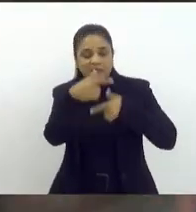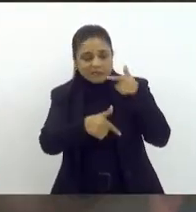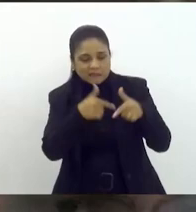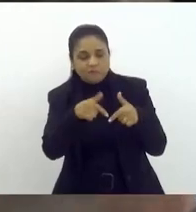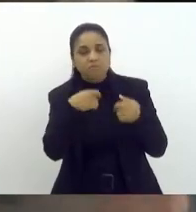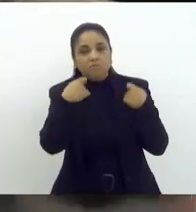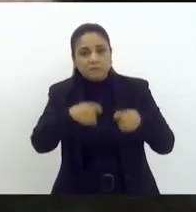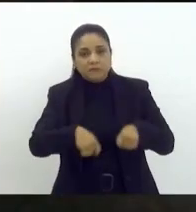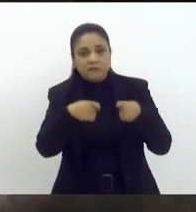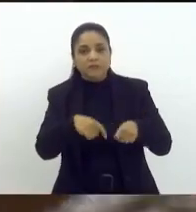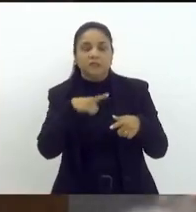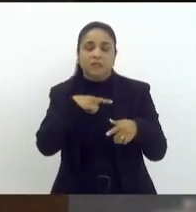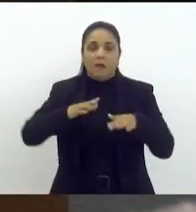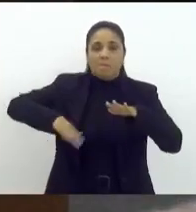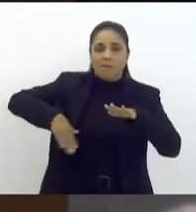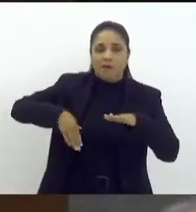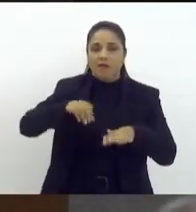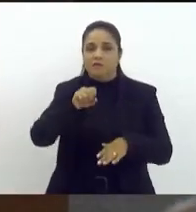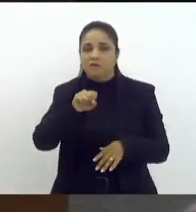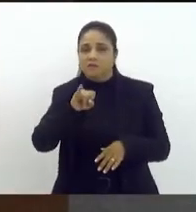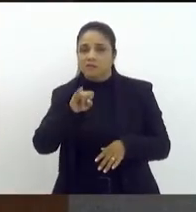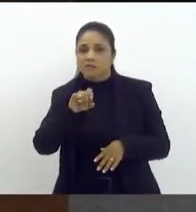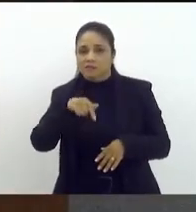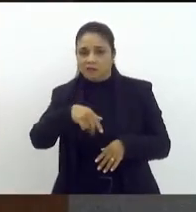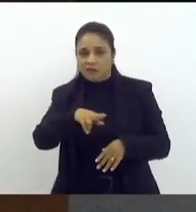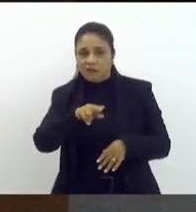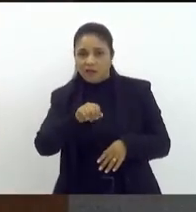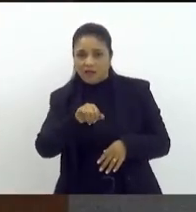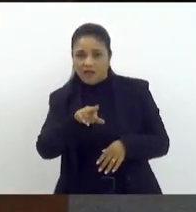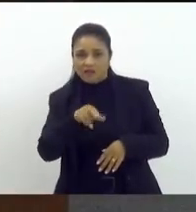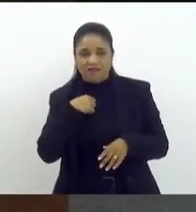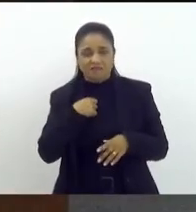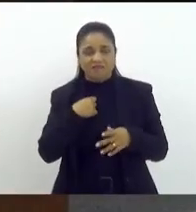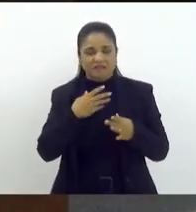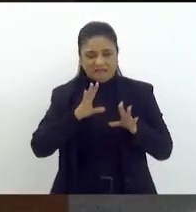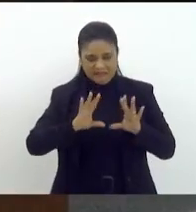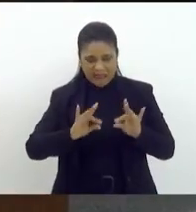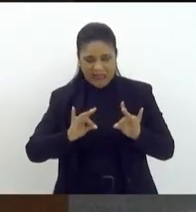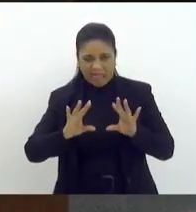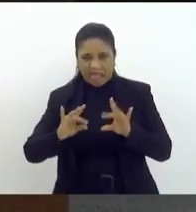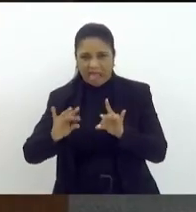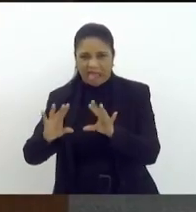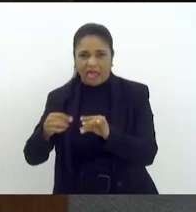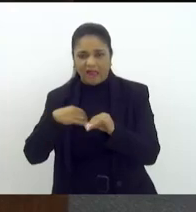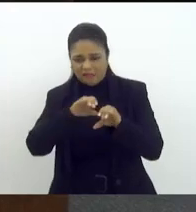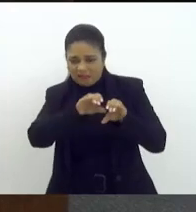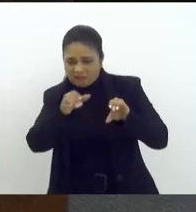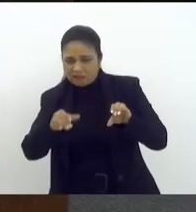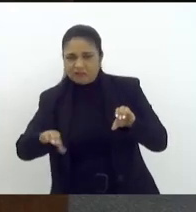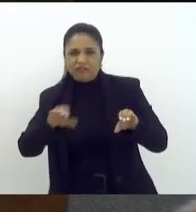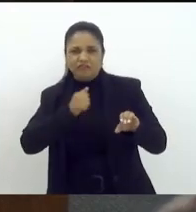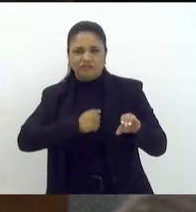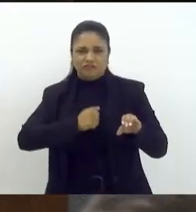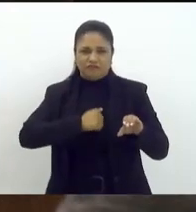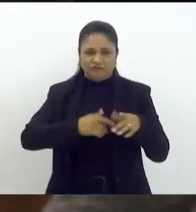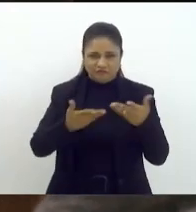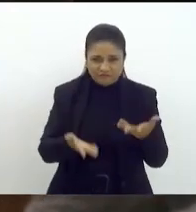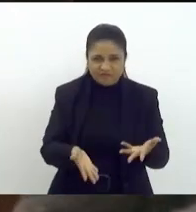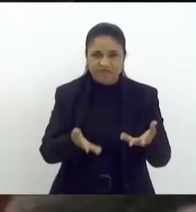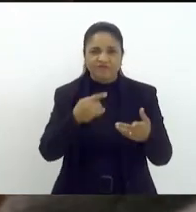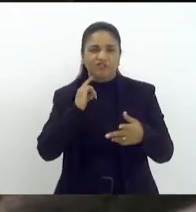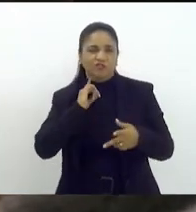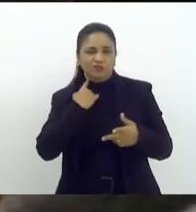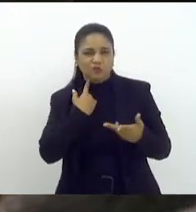nós temos a praia do Siqueira que hoje vive na lama por conta do esgoto nós temos uma população de toda a zona rural de São